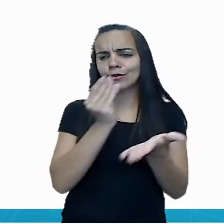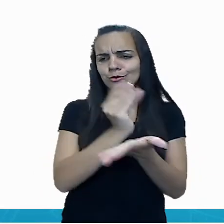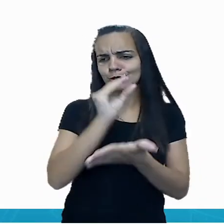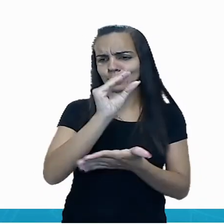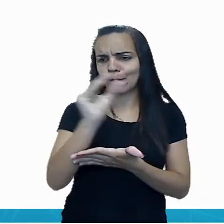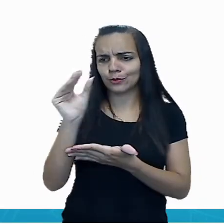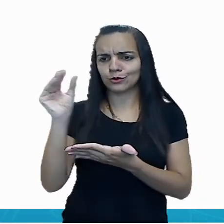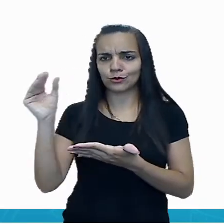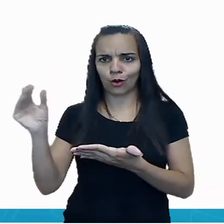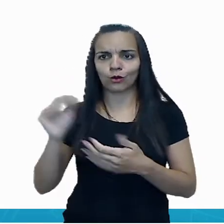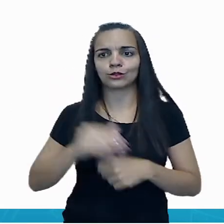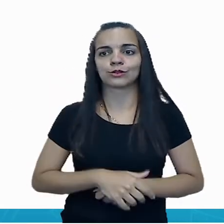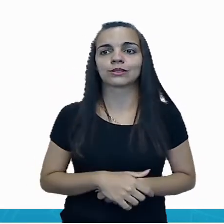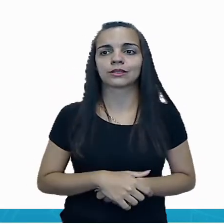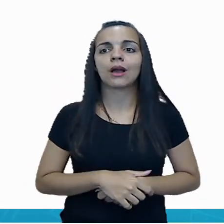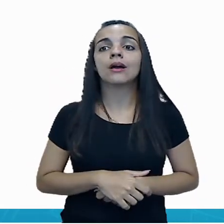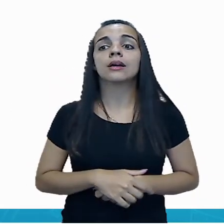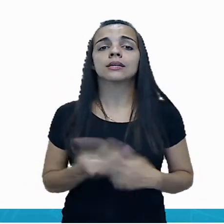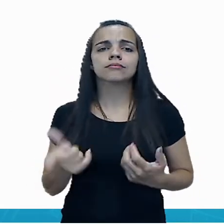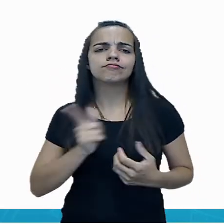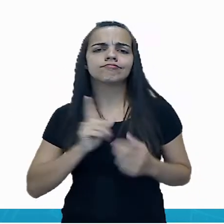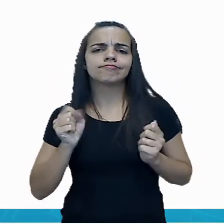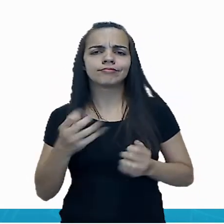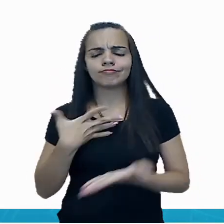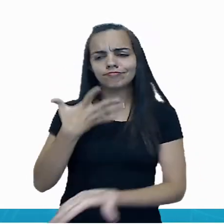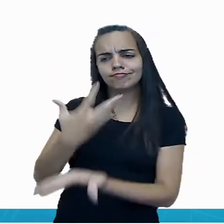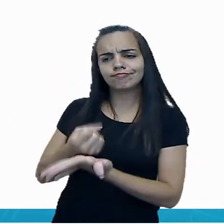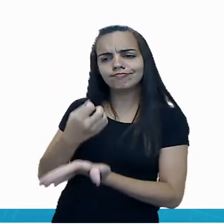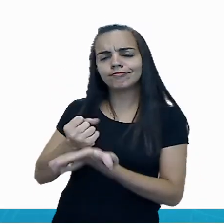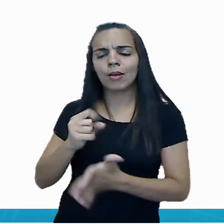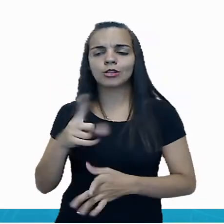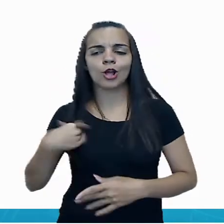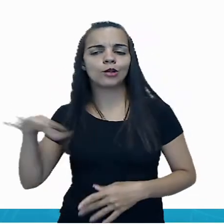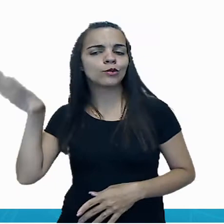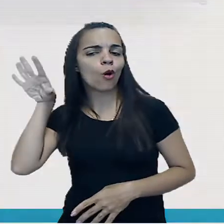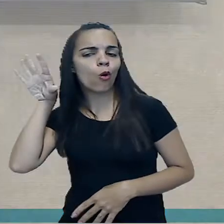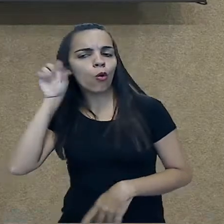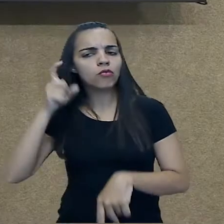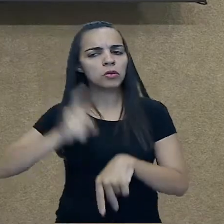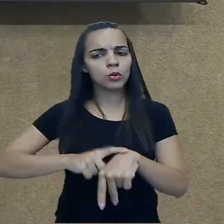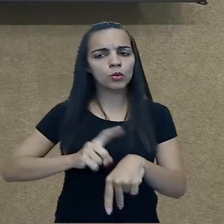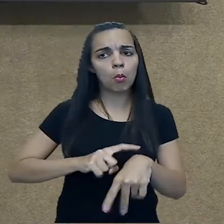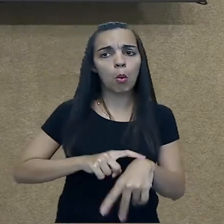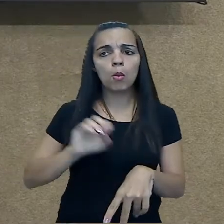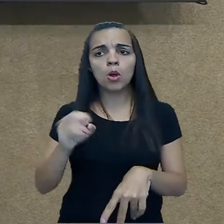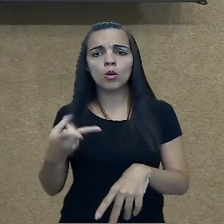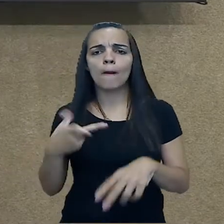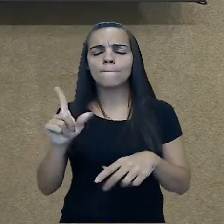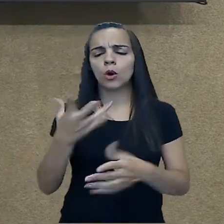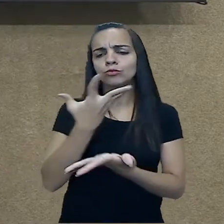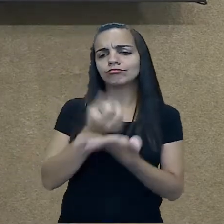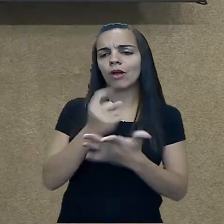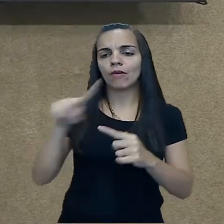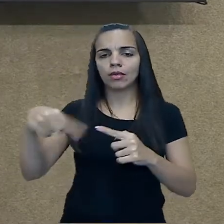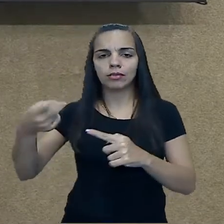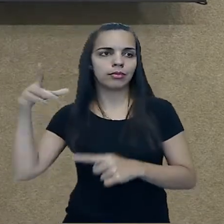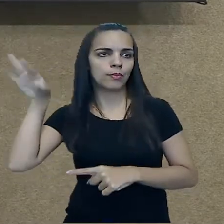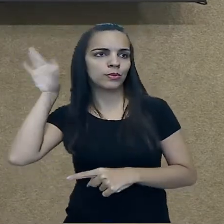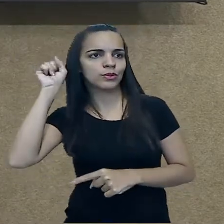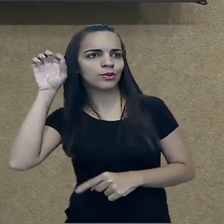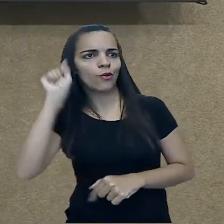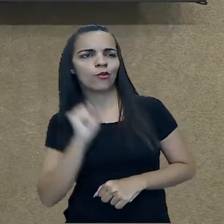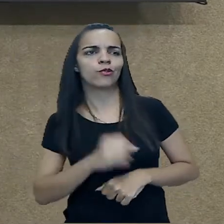e ouvidos online sobre a divulgação científica de qualquer assunto que você esteja